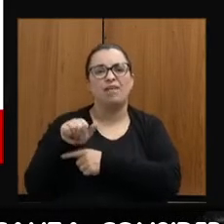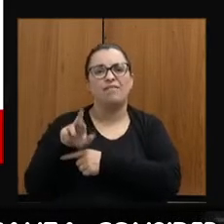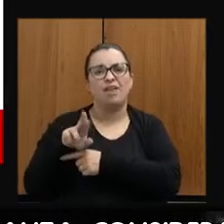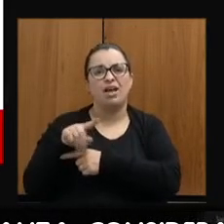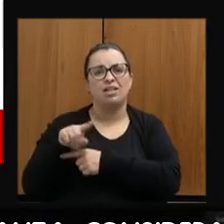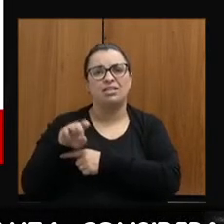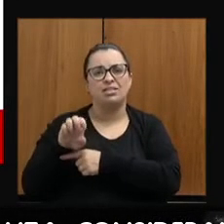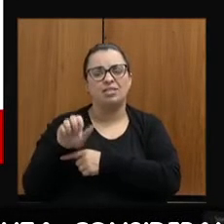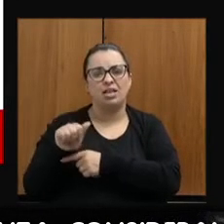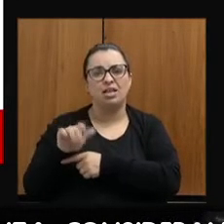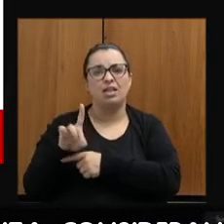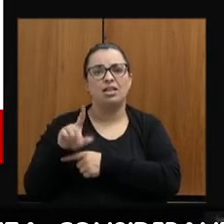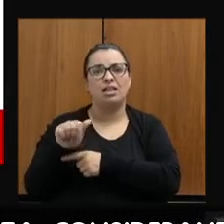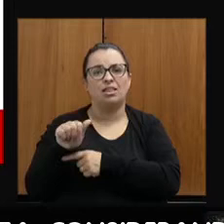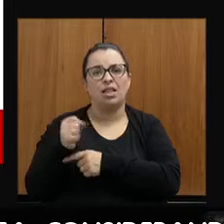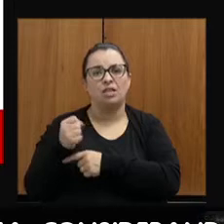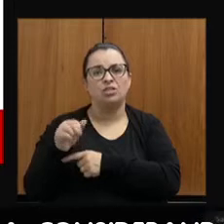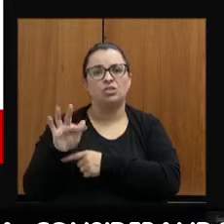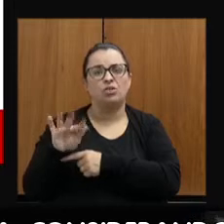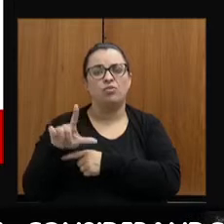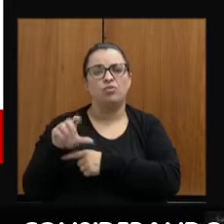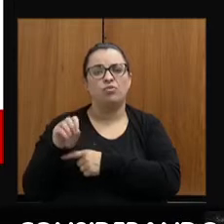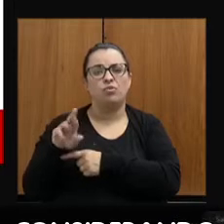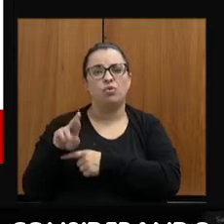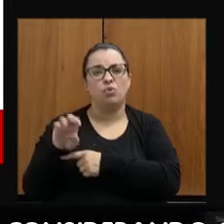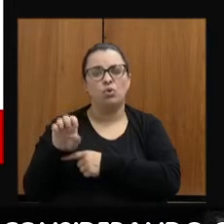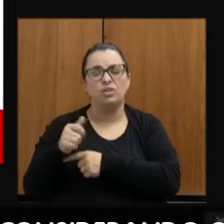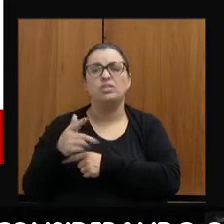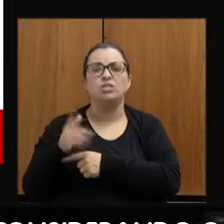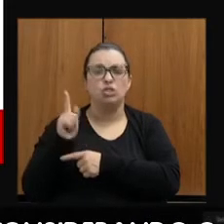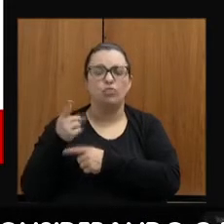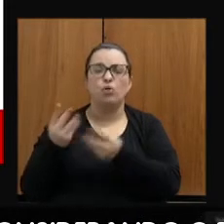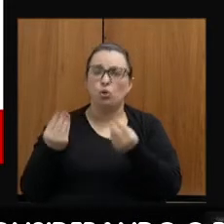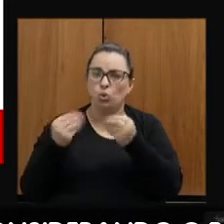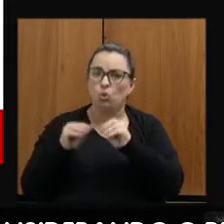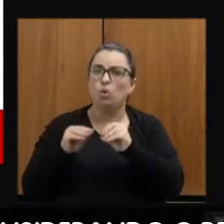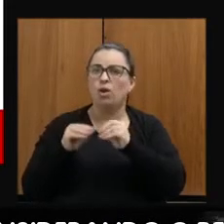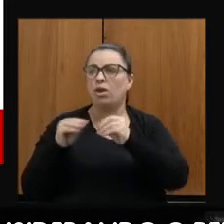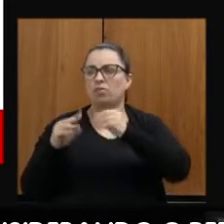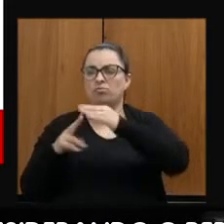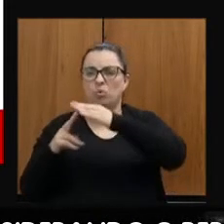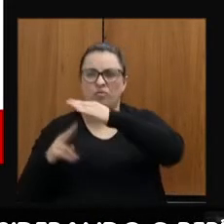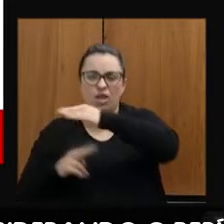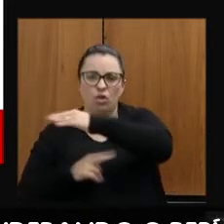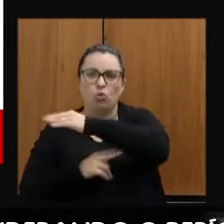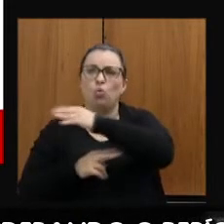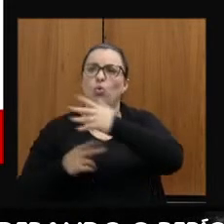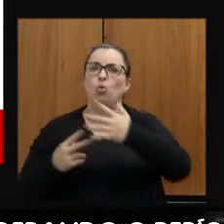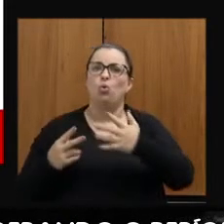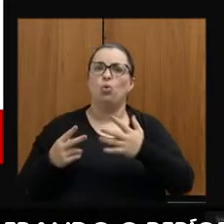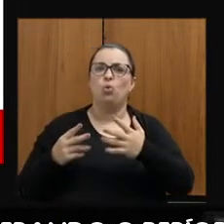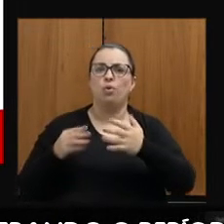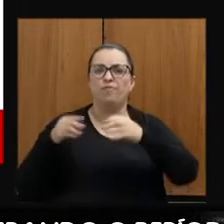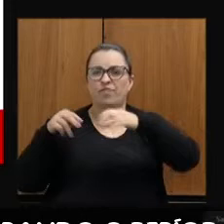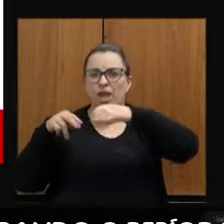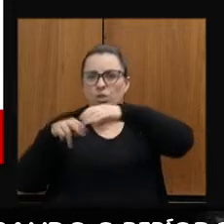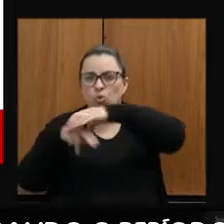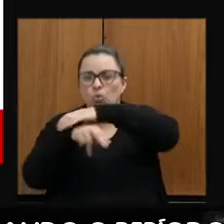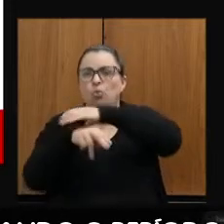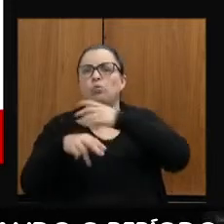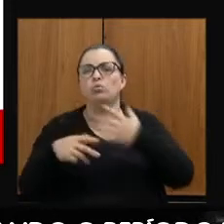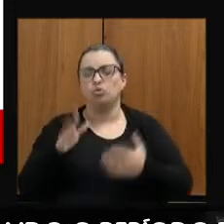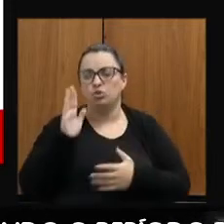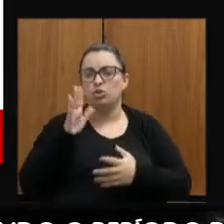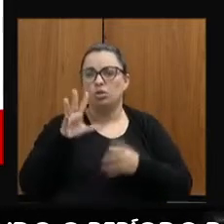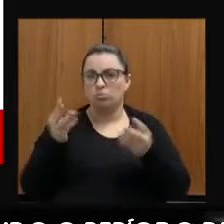isso também foi incluído com viadutos com Pontes né E então eu não sei lá